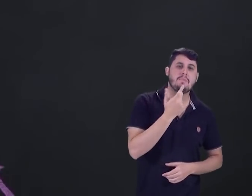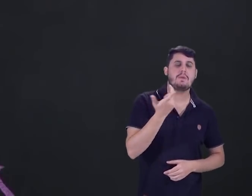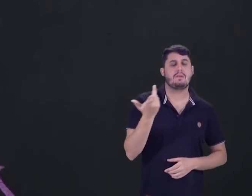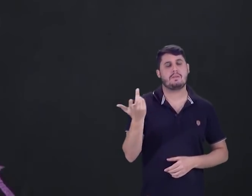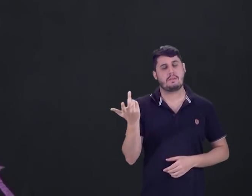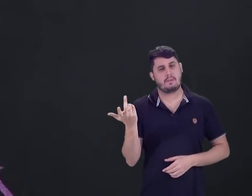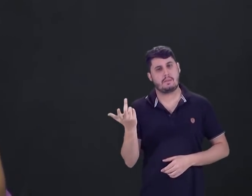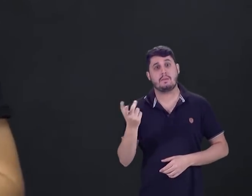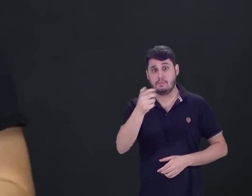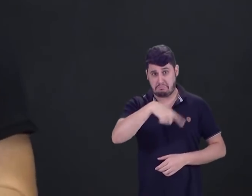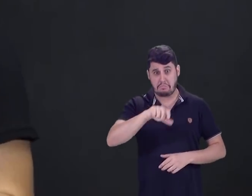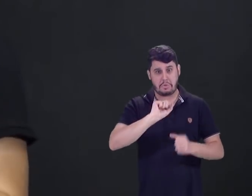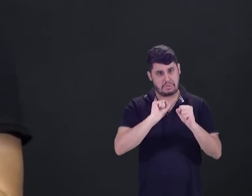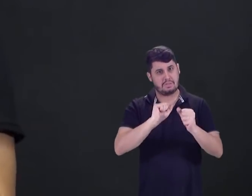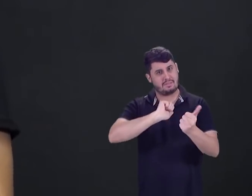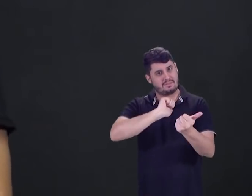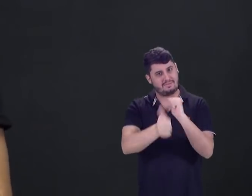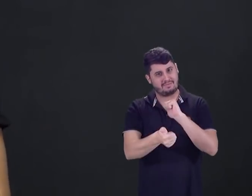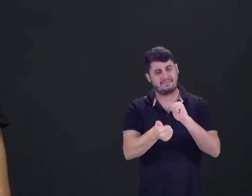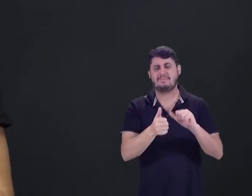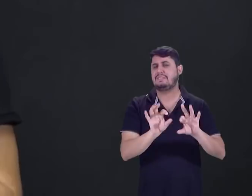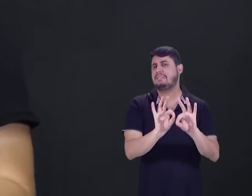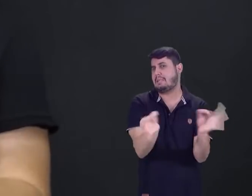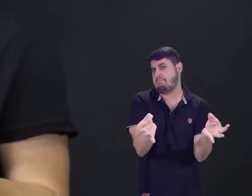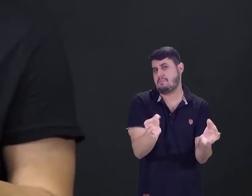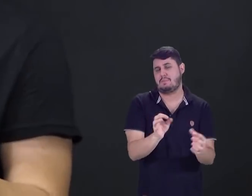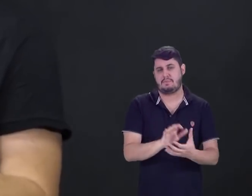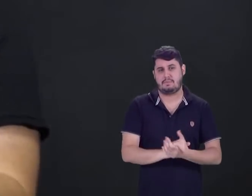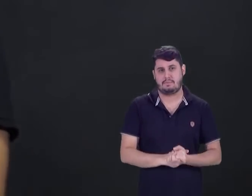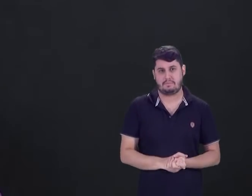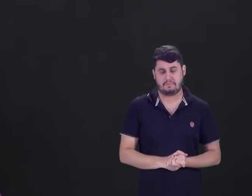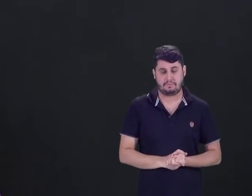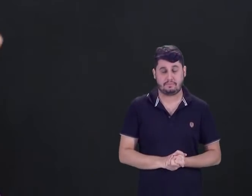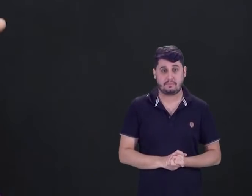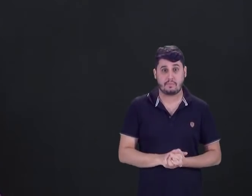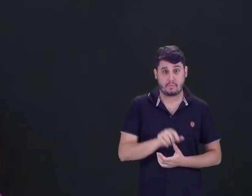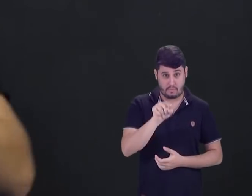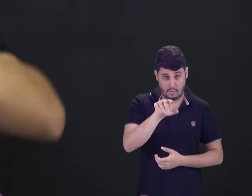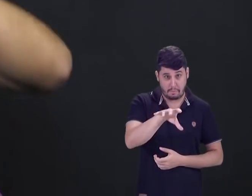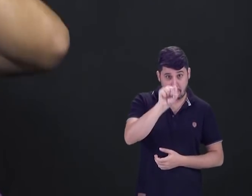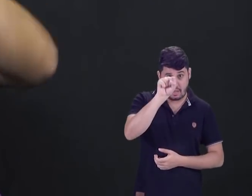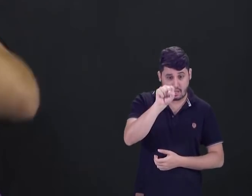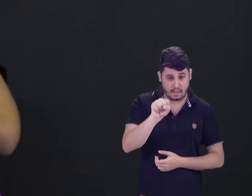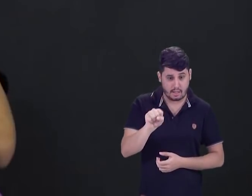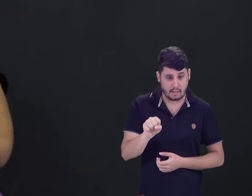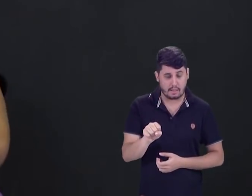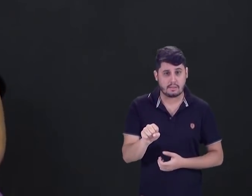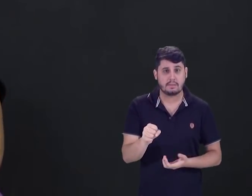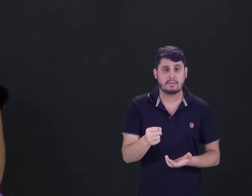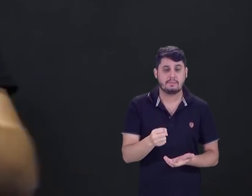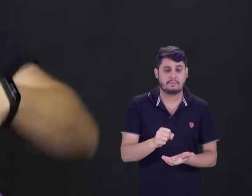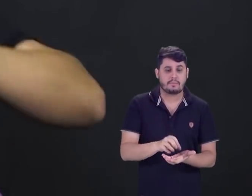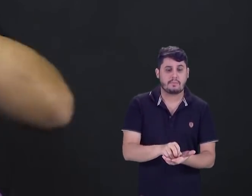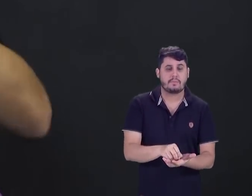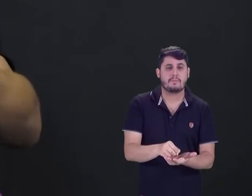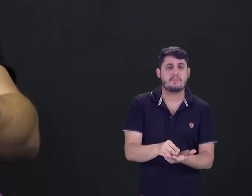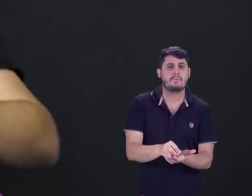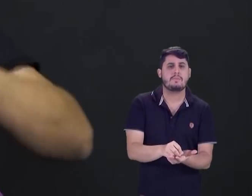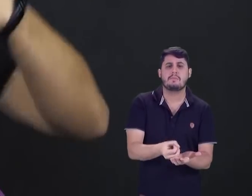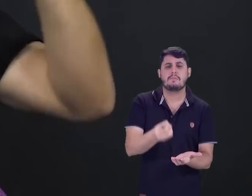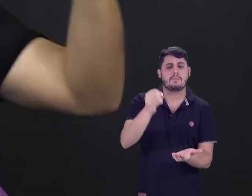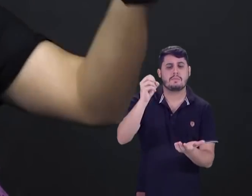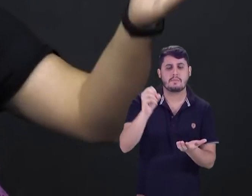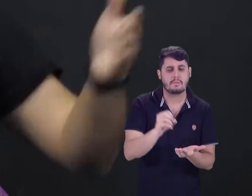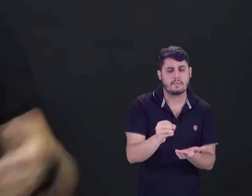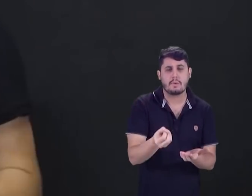para jogar esse jogo, que vai ser bem simples. Você vai pegar primeiramente e soltar as tampinhas no